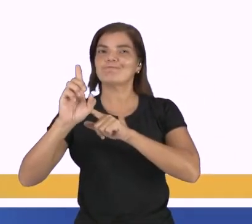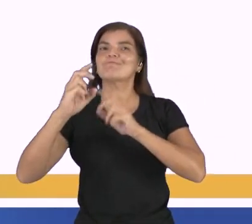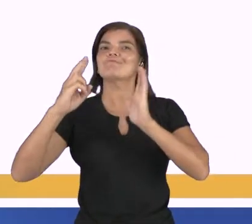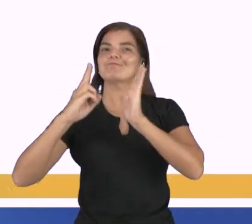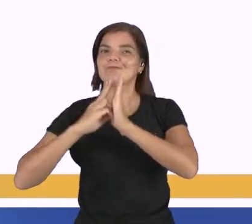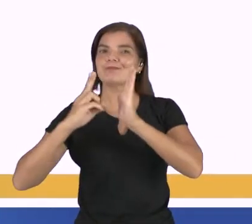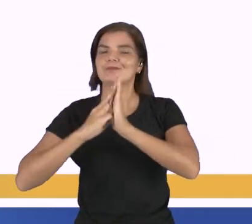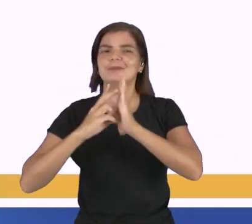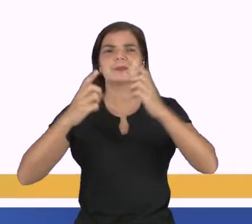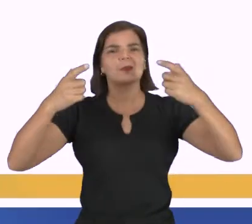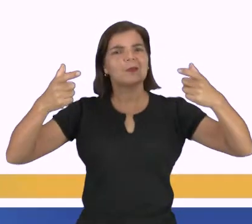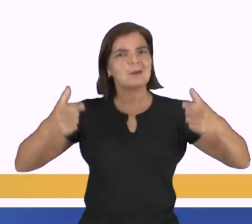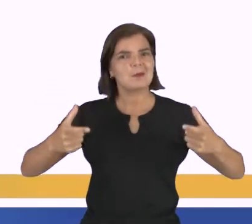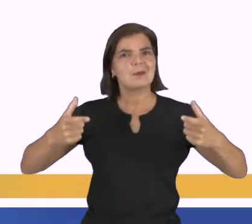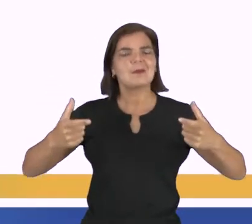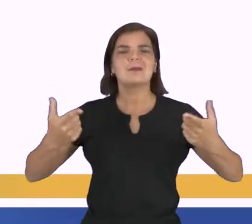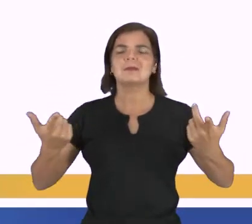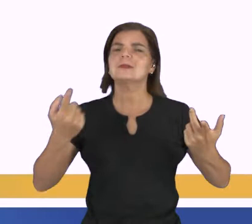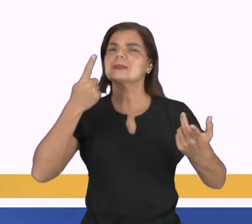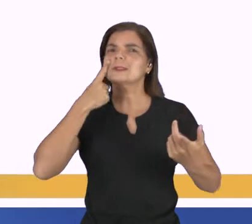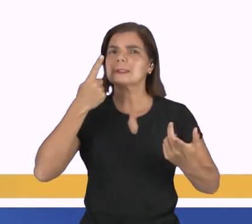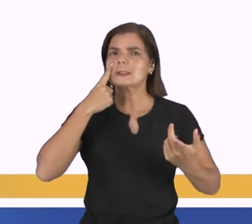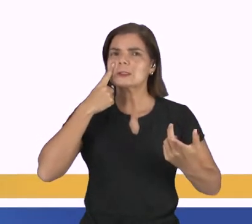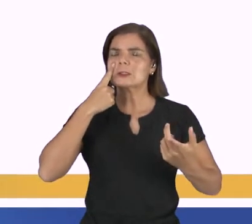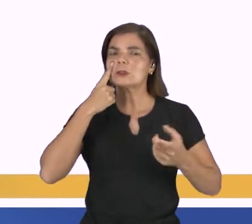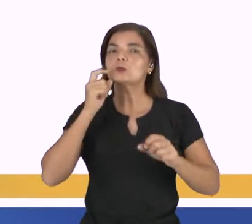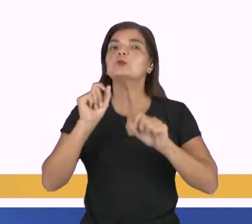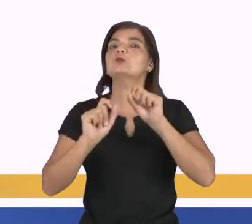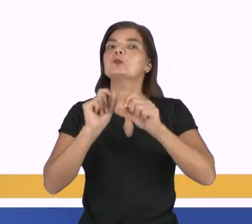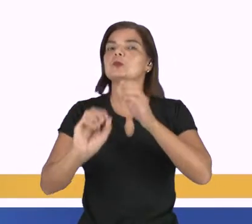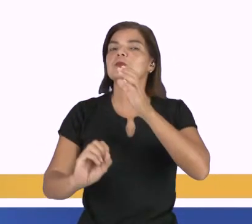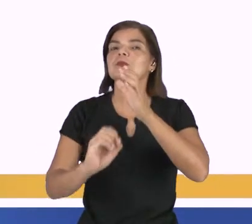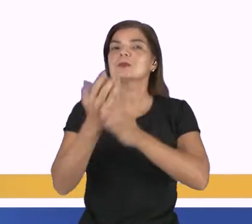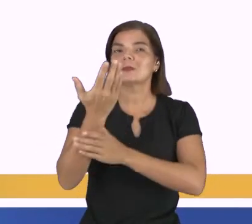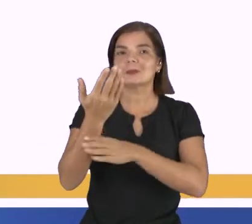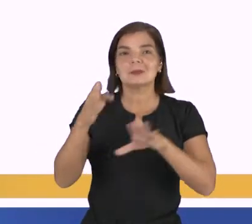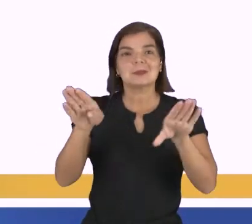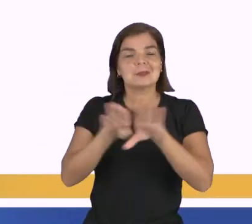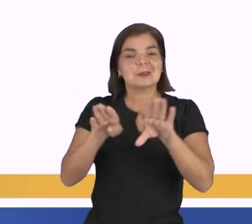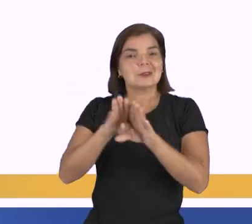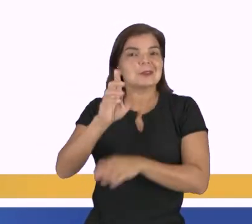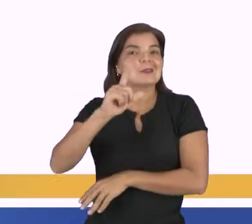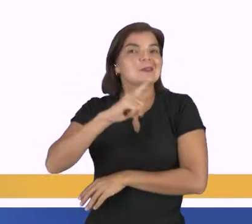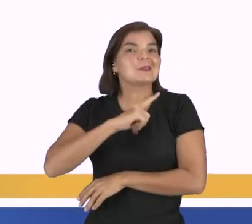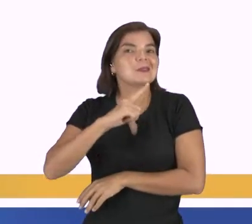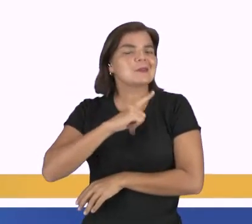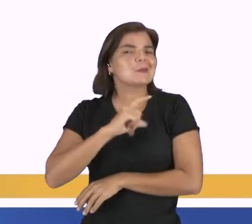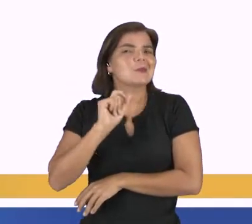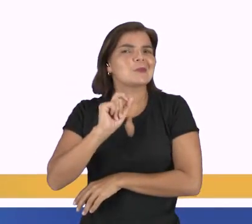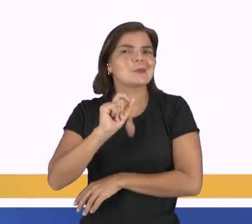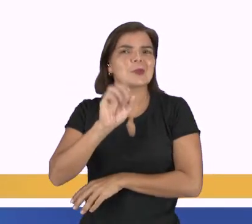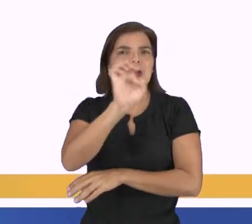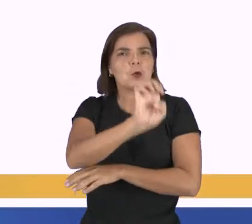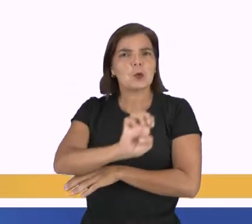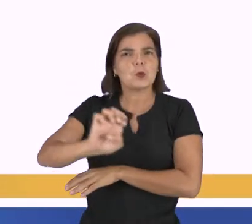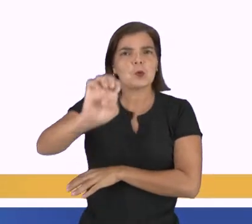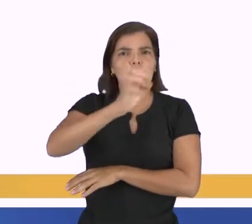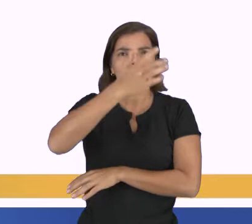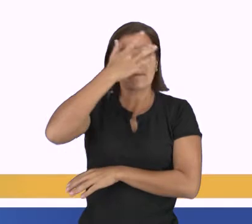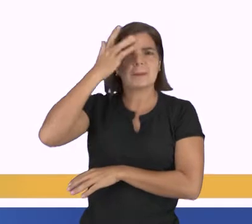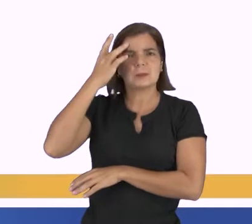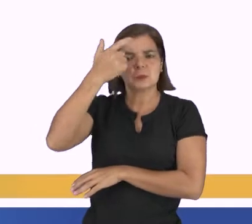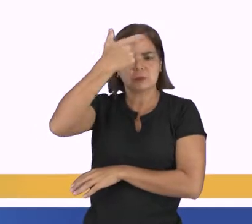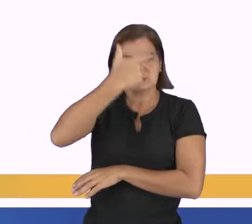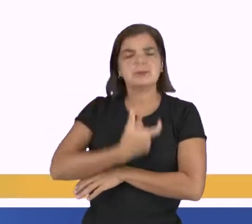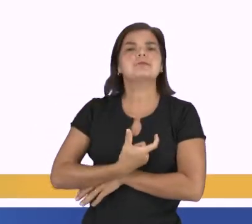Porque dentro dessa perspectiva do Renascimento, nós teremos o europeu como humano,